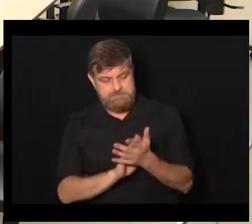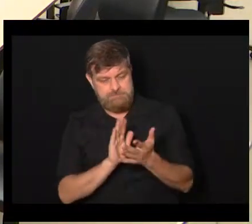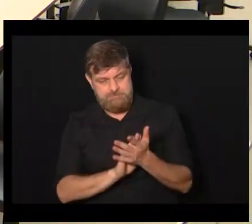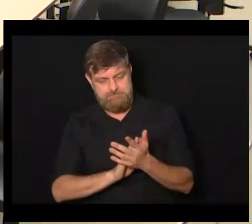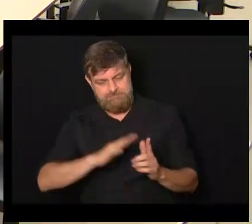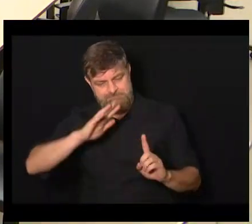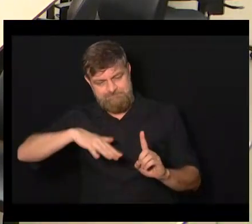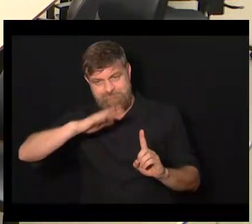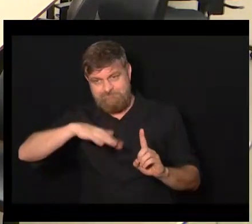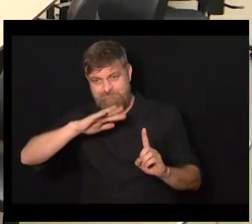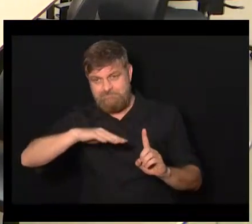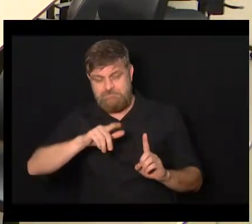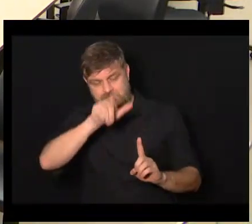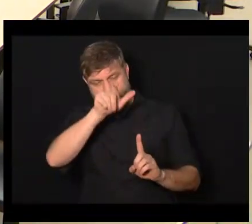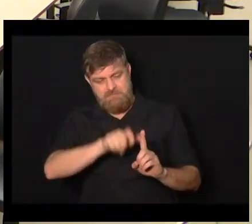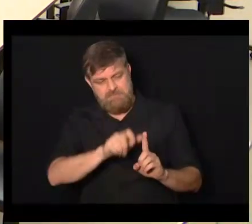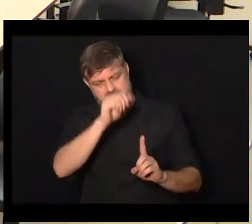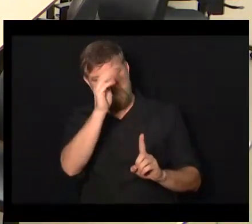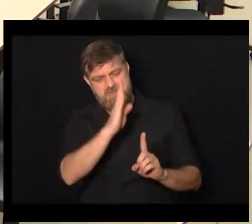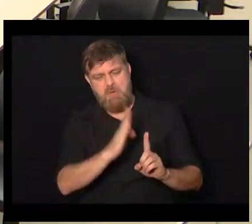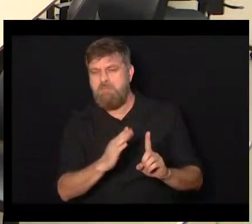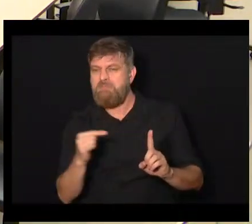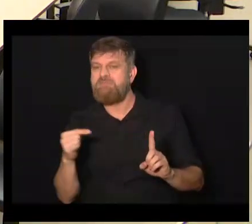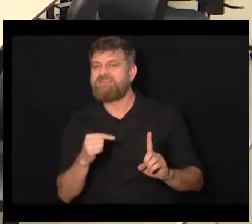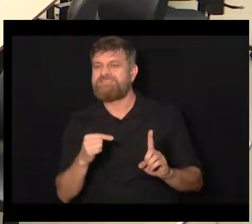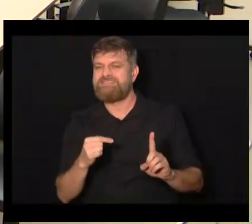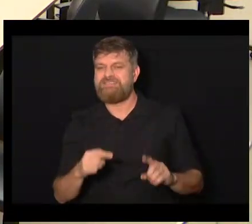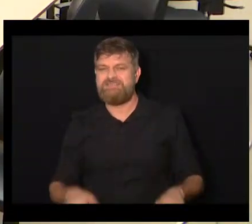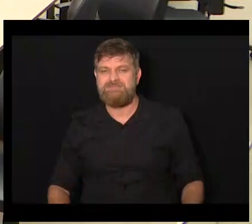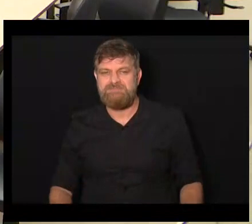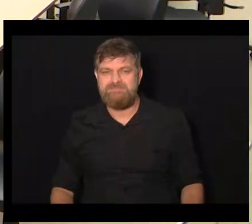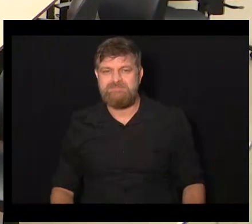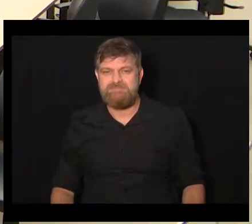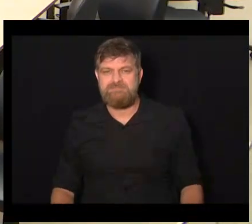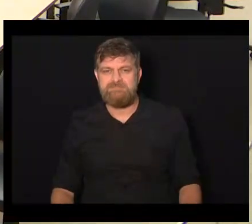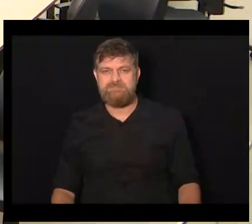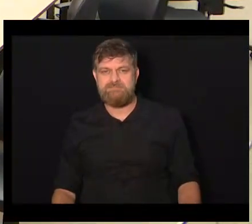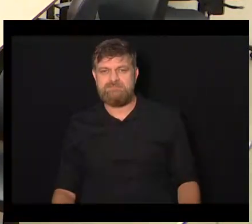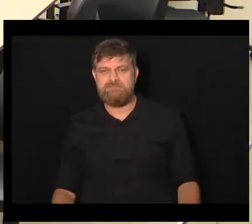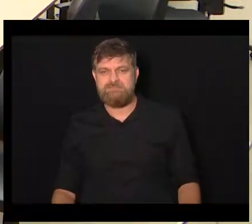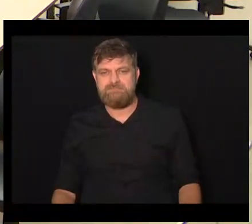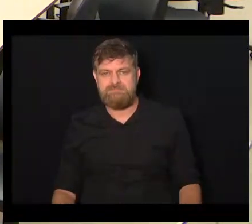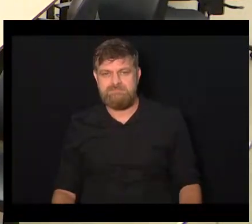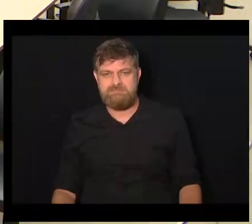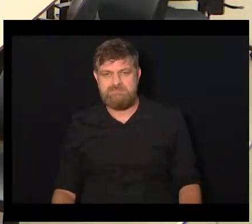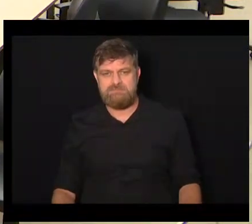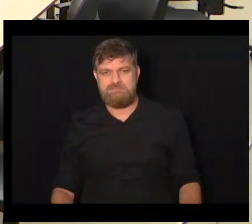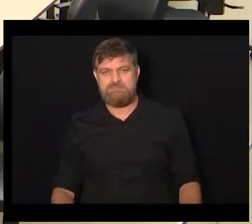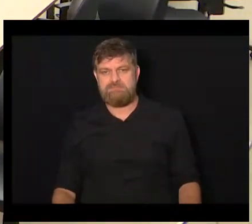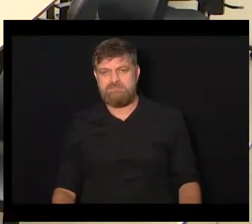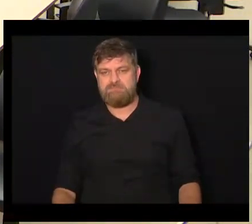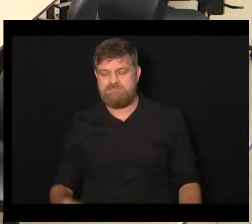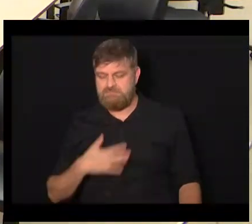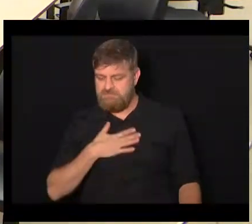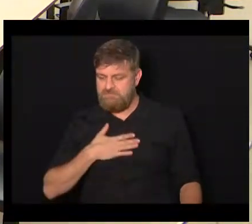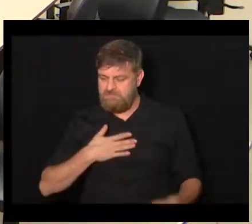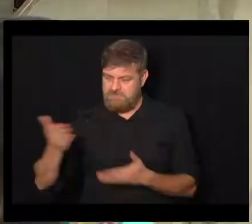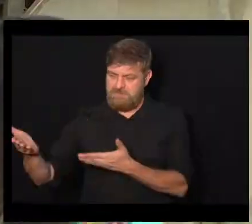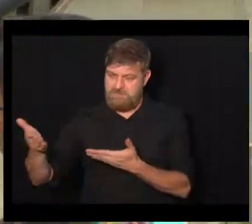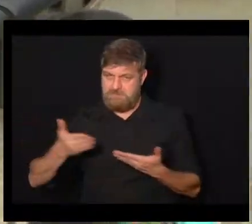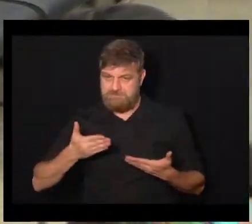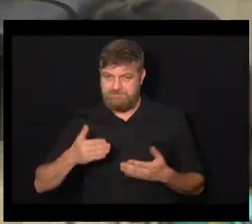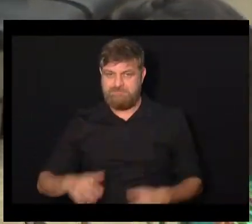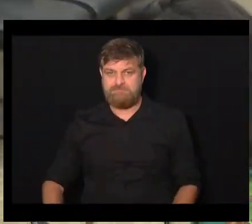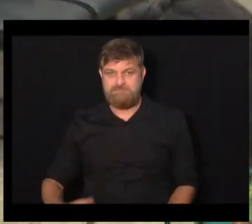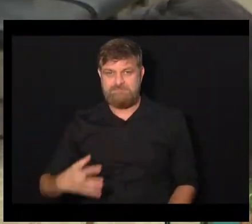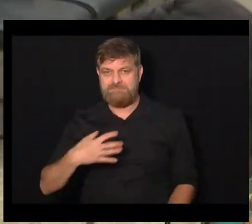desse ilustre brasileiro, pode-se dizer assim. Senhor Antônio, pois não. Seja bem-vindo.